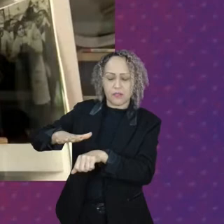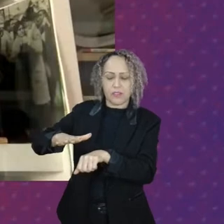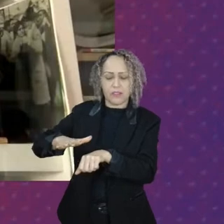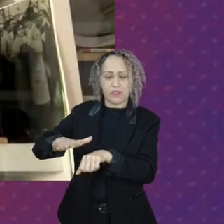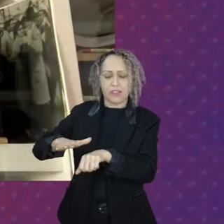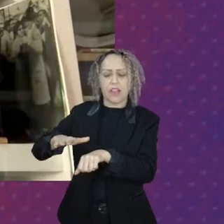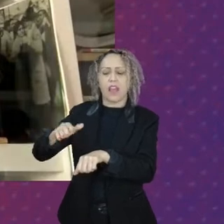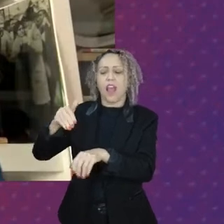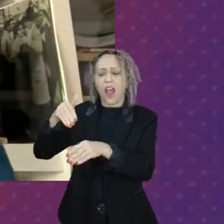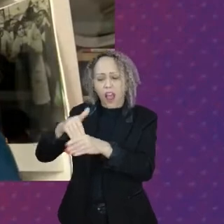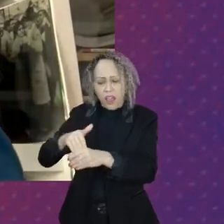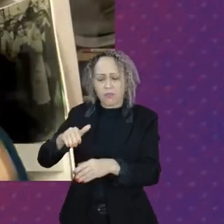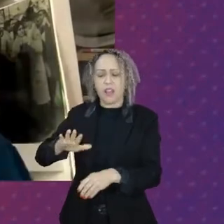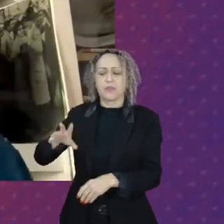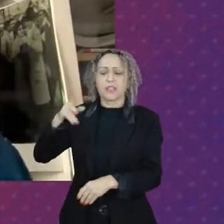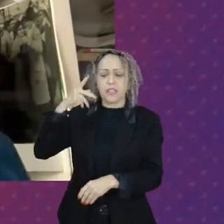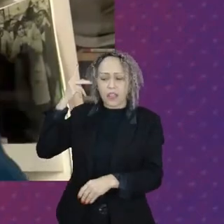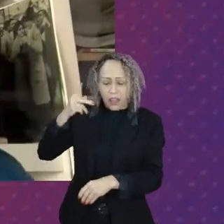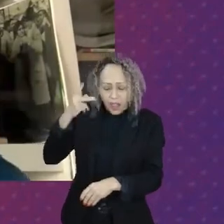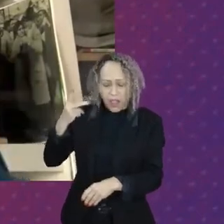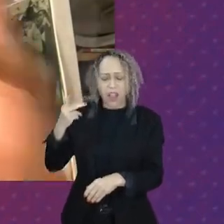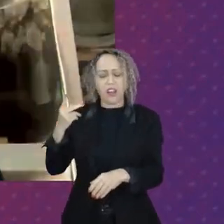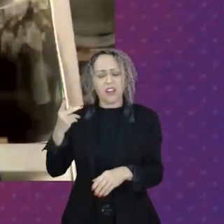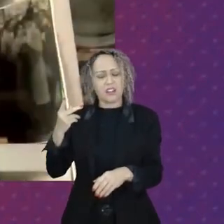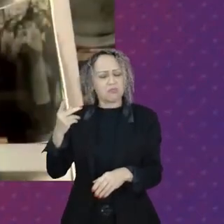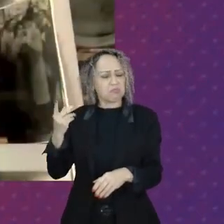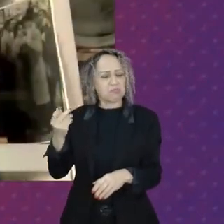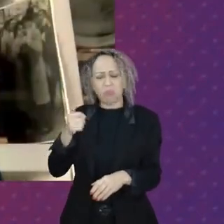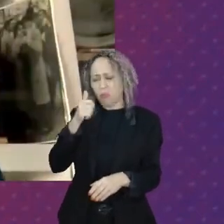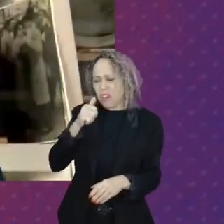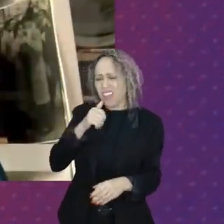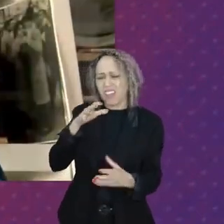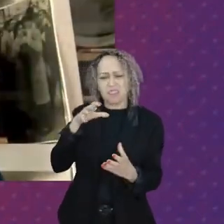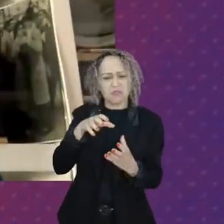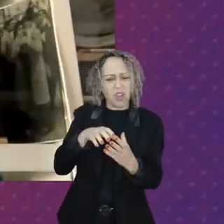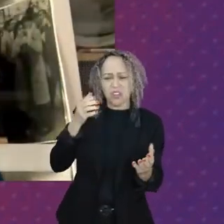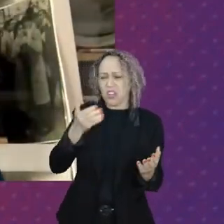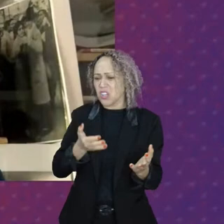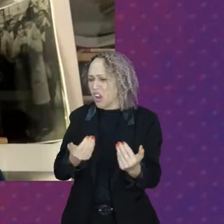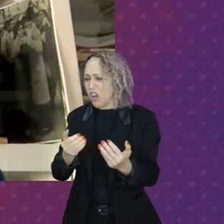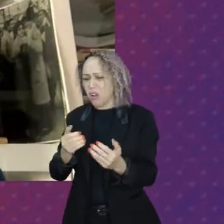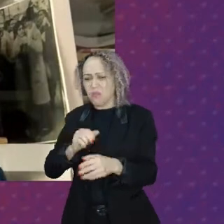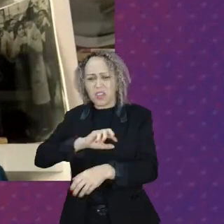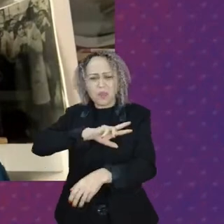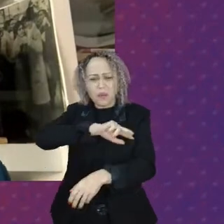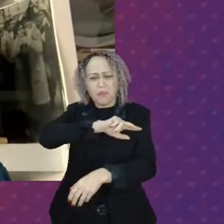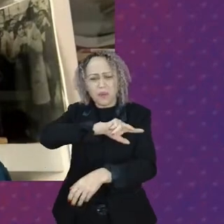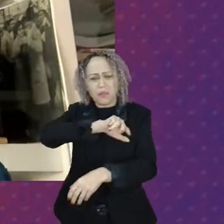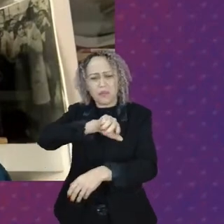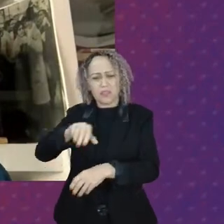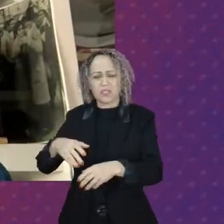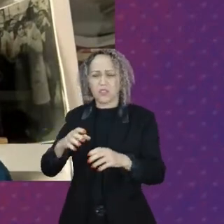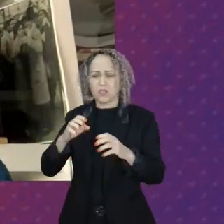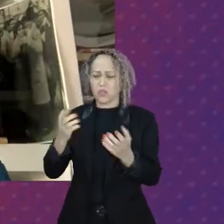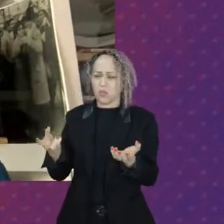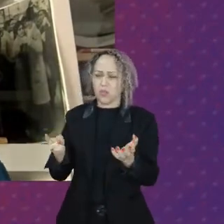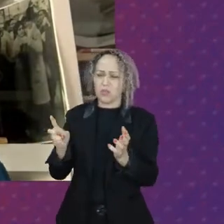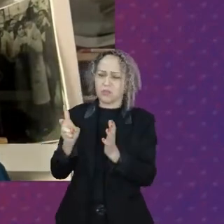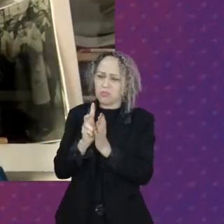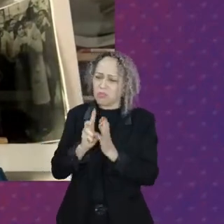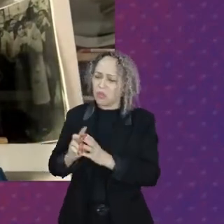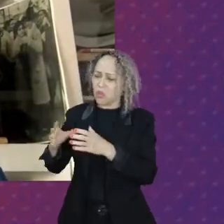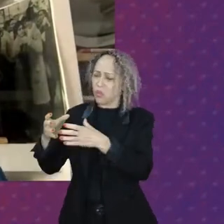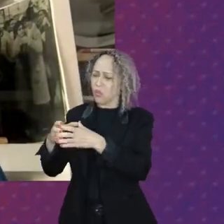com uma base de mulheres jovens, idosas, de todas as etnias, de todas as raças, buscando o fim